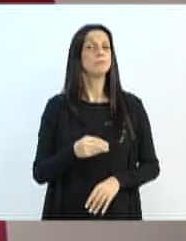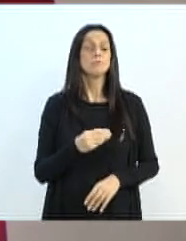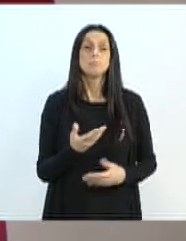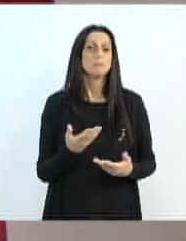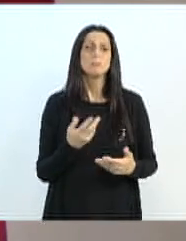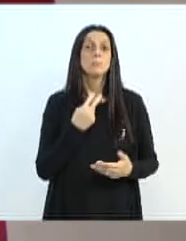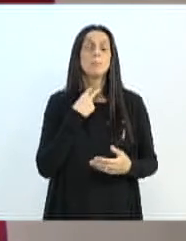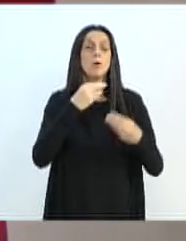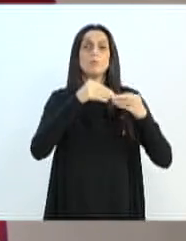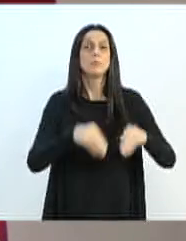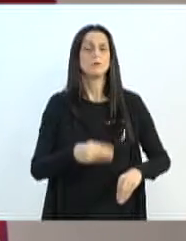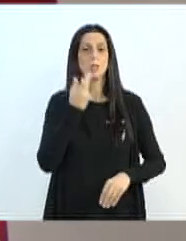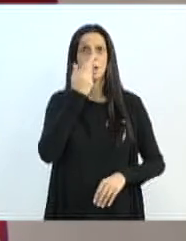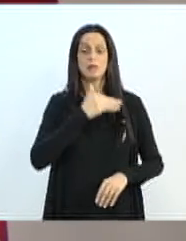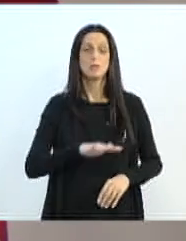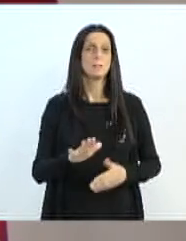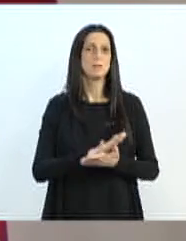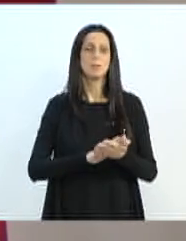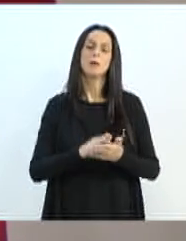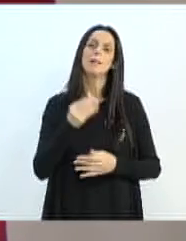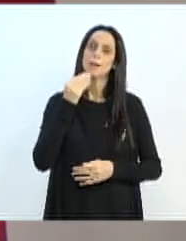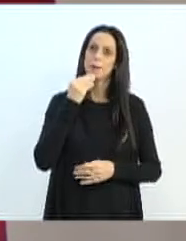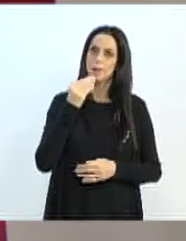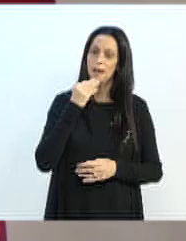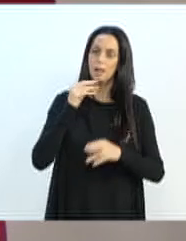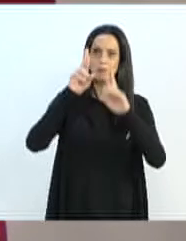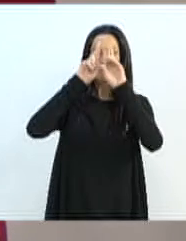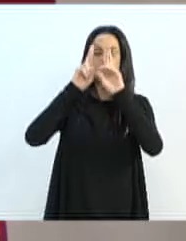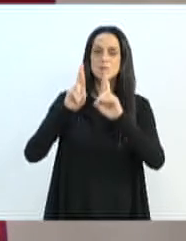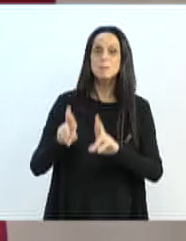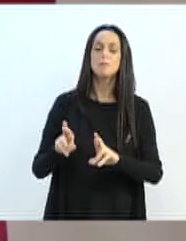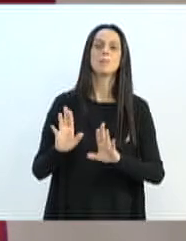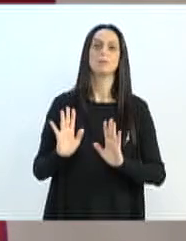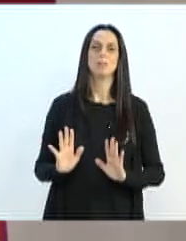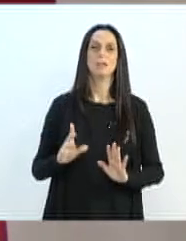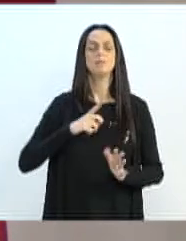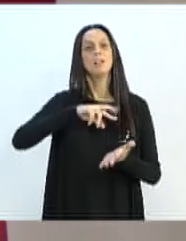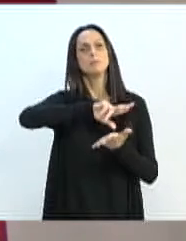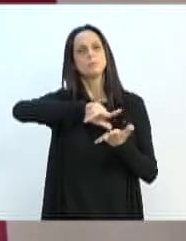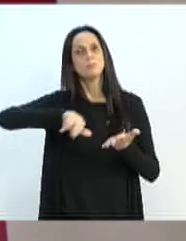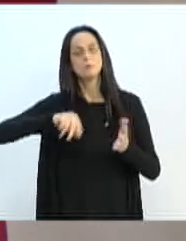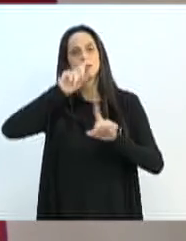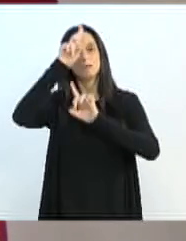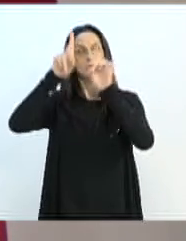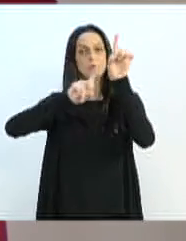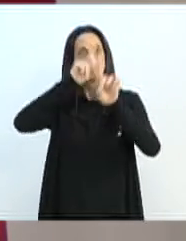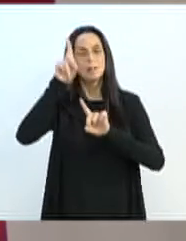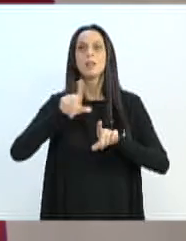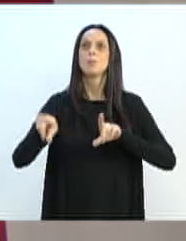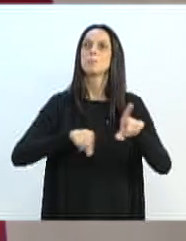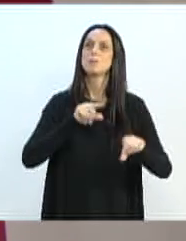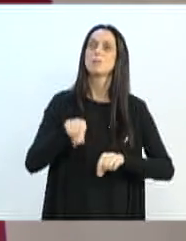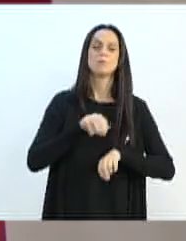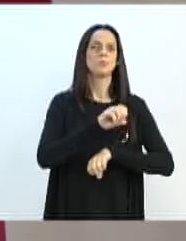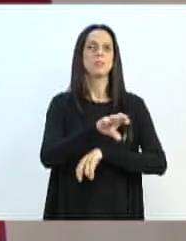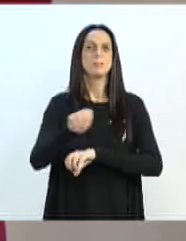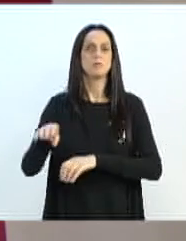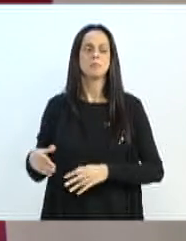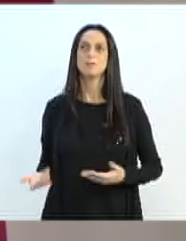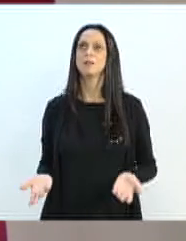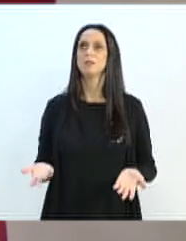prejudicar a criança, mas respeitando ao máximo o direito ao contraditório, a pluralidade de ideias, de opções de ensino,